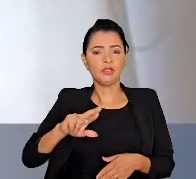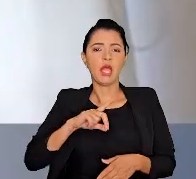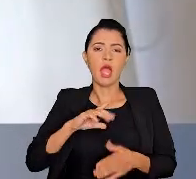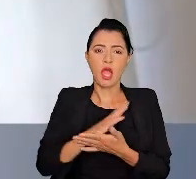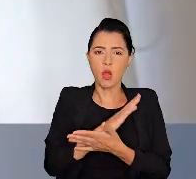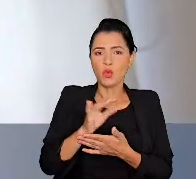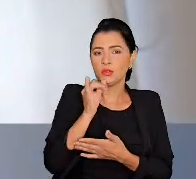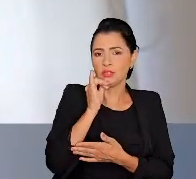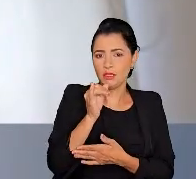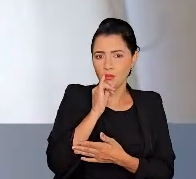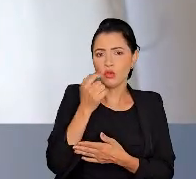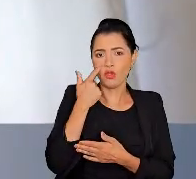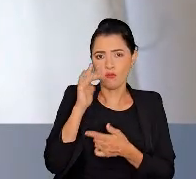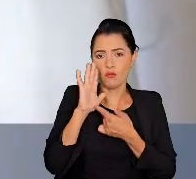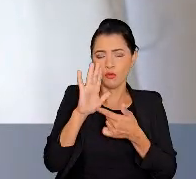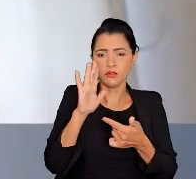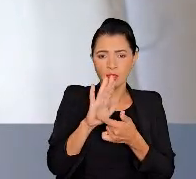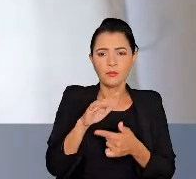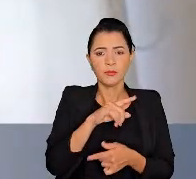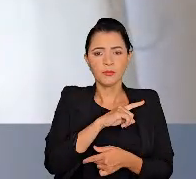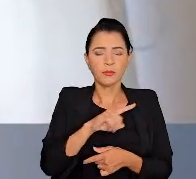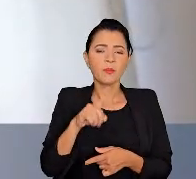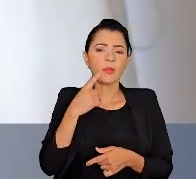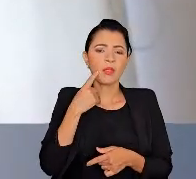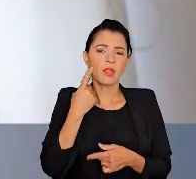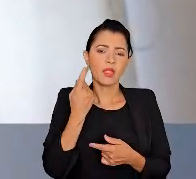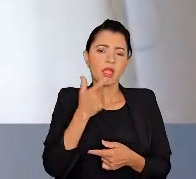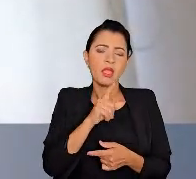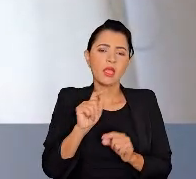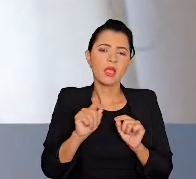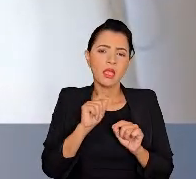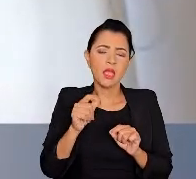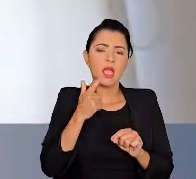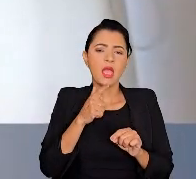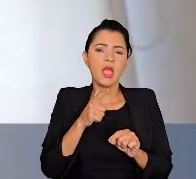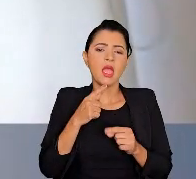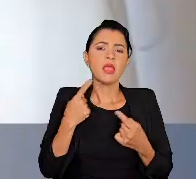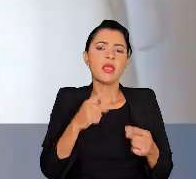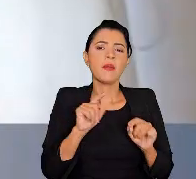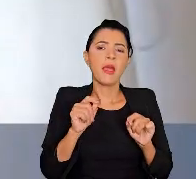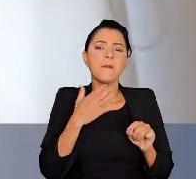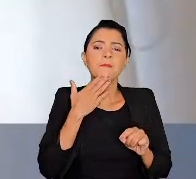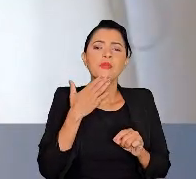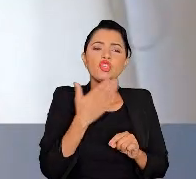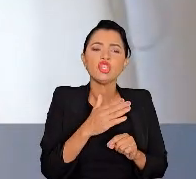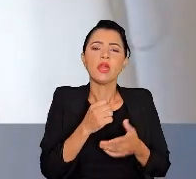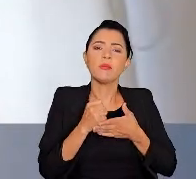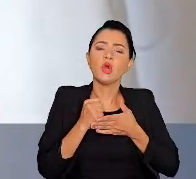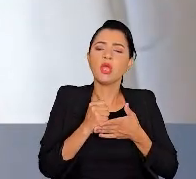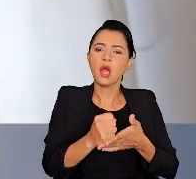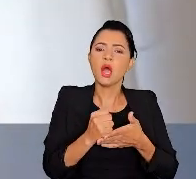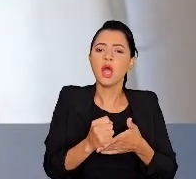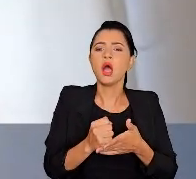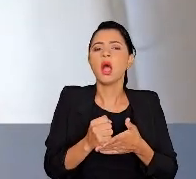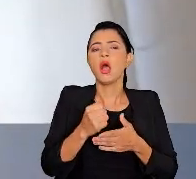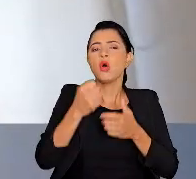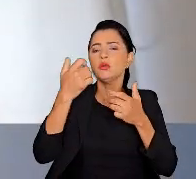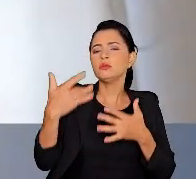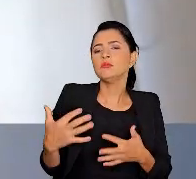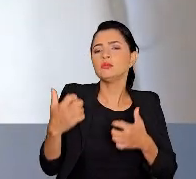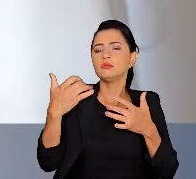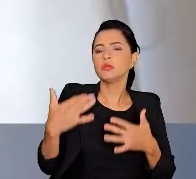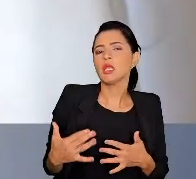vou listar. Eles incluem, mas não se limitam, a pedir, apoiar ou justificar